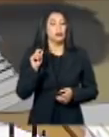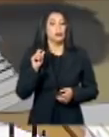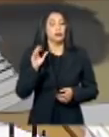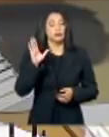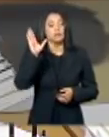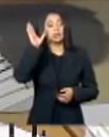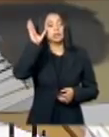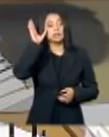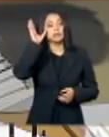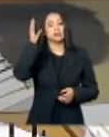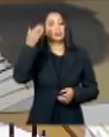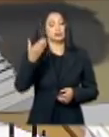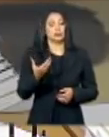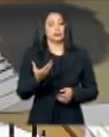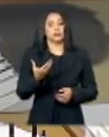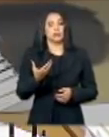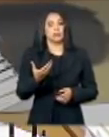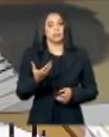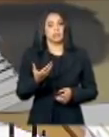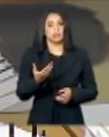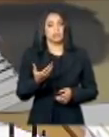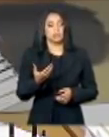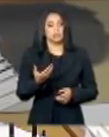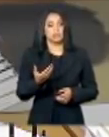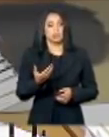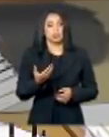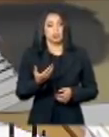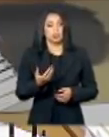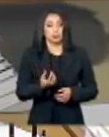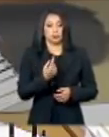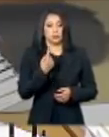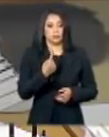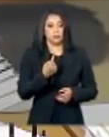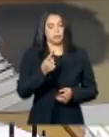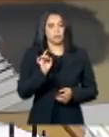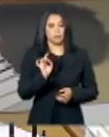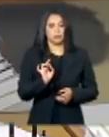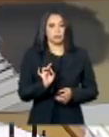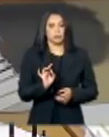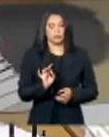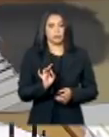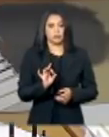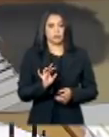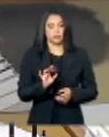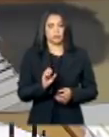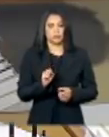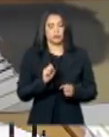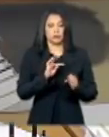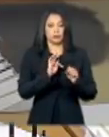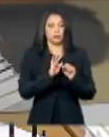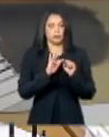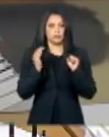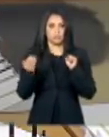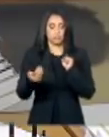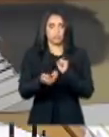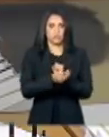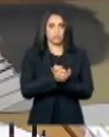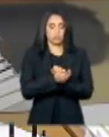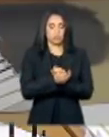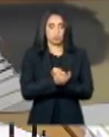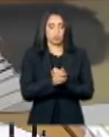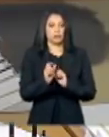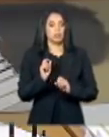anistia concedida há mais de cinco anos quem vota ministro marco aurélio sentado à direita o superior tribunal de justiça